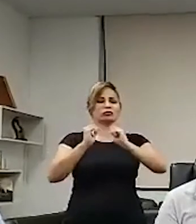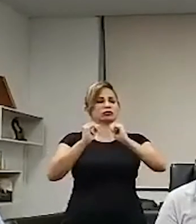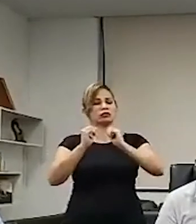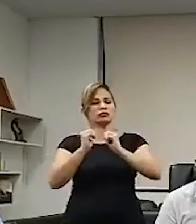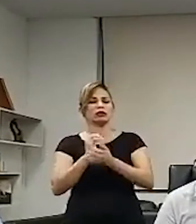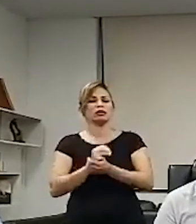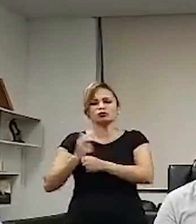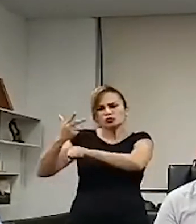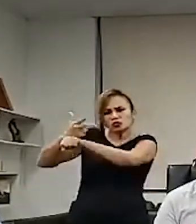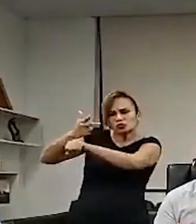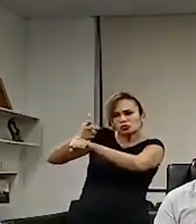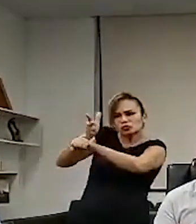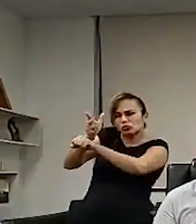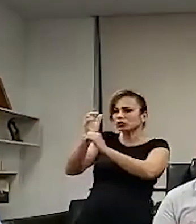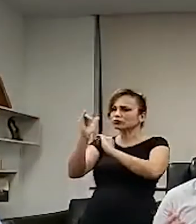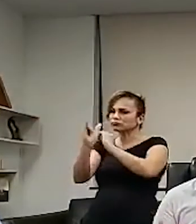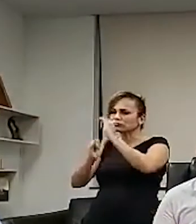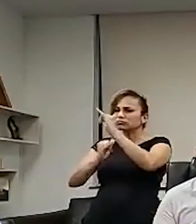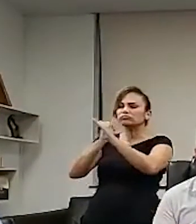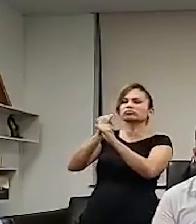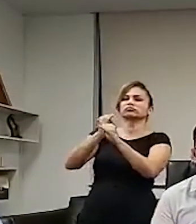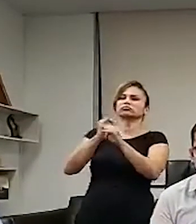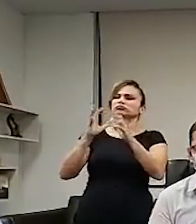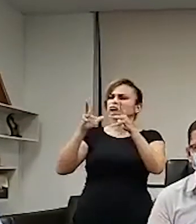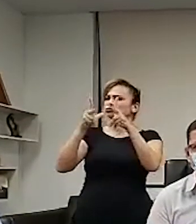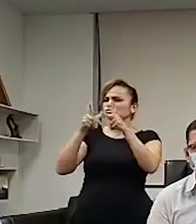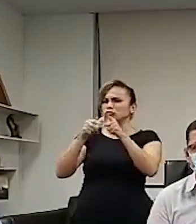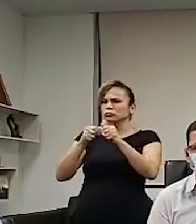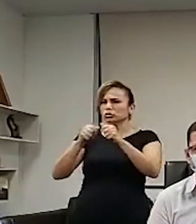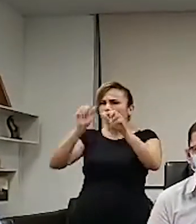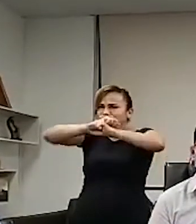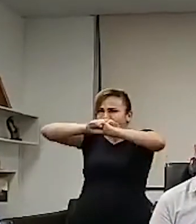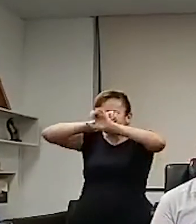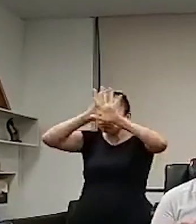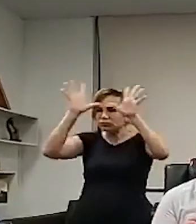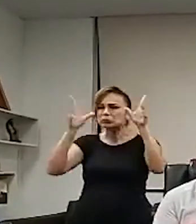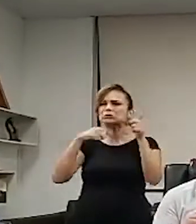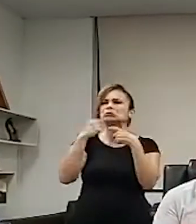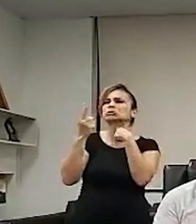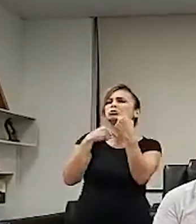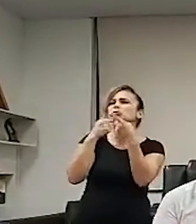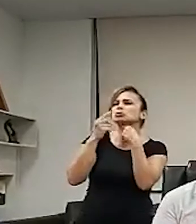participarem também e assim extrair todas as dúvidas necessárias,